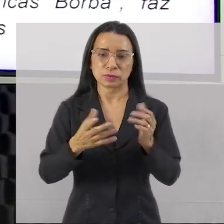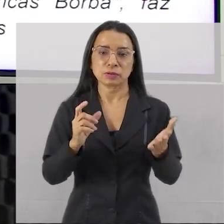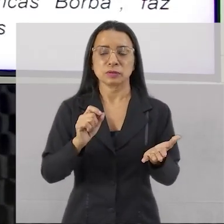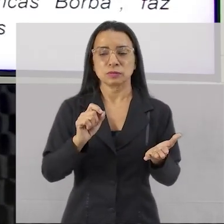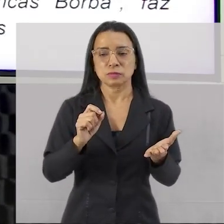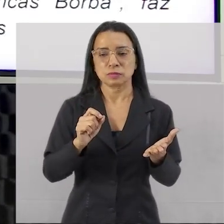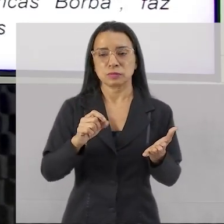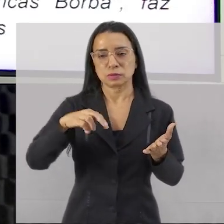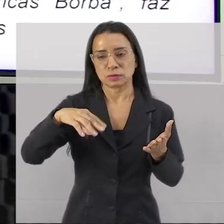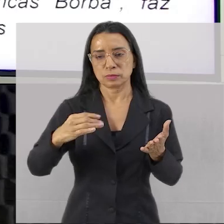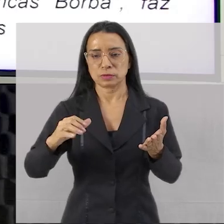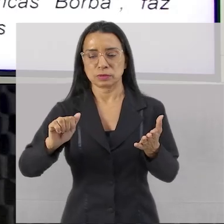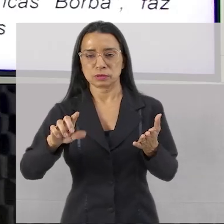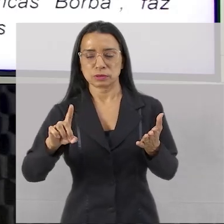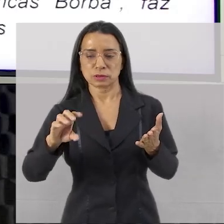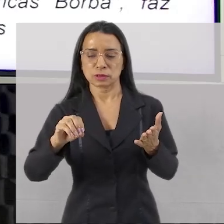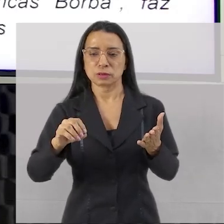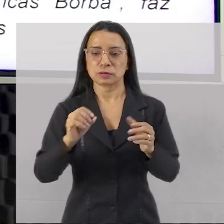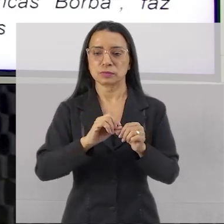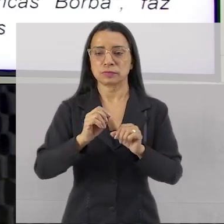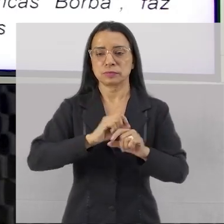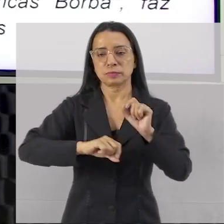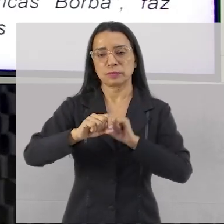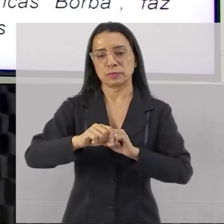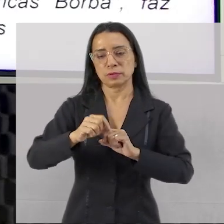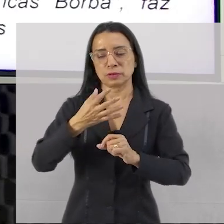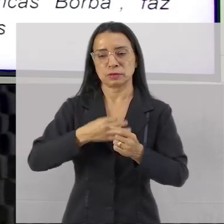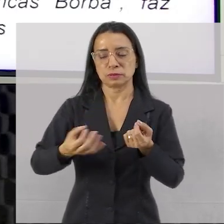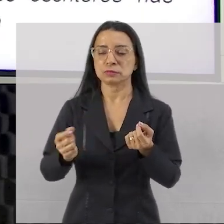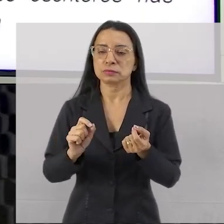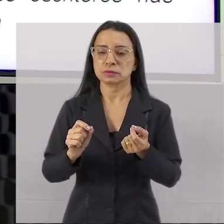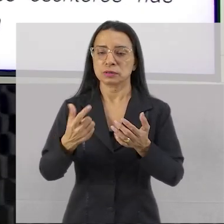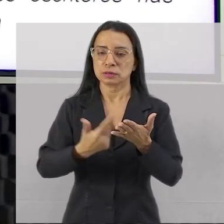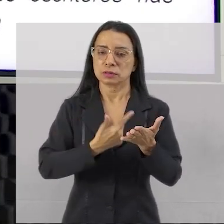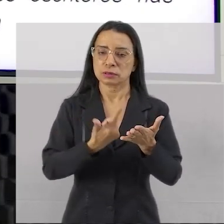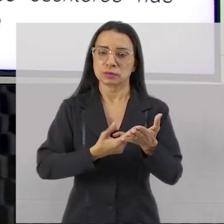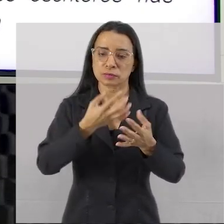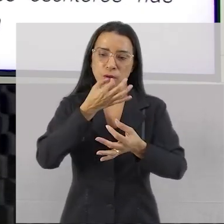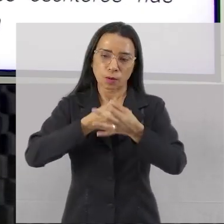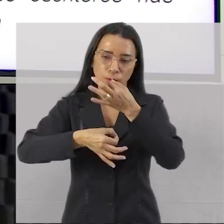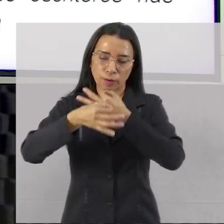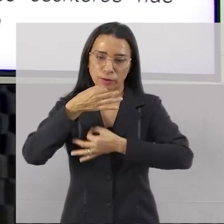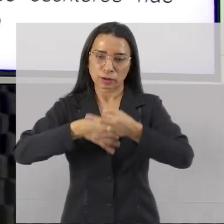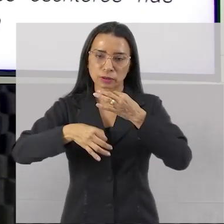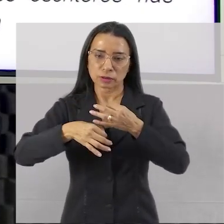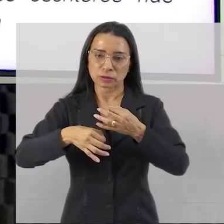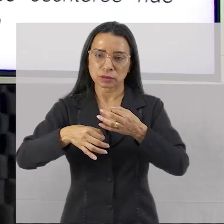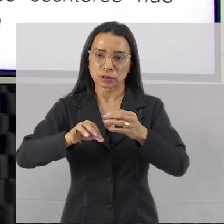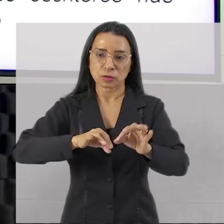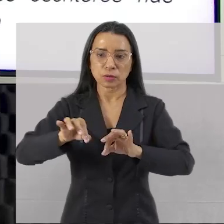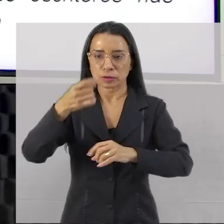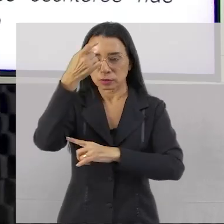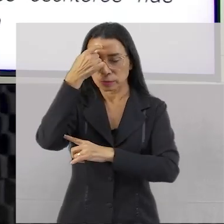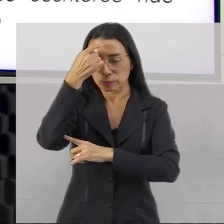que Machado de Assis fez nessas obras? Ele fez críticas, estabeleceu pensamentos sobre a sociedade da época, fazendo o